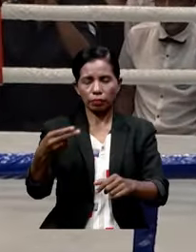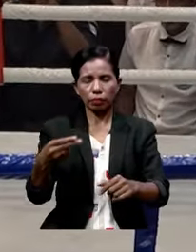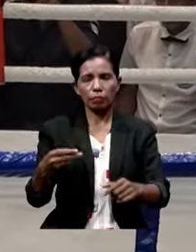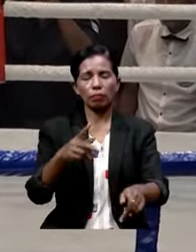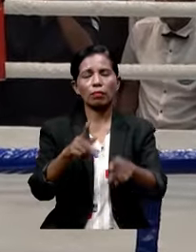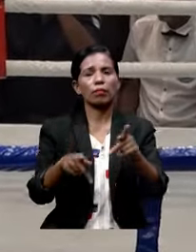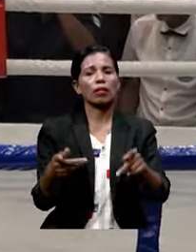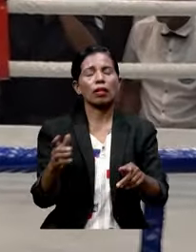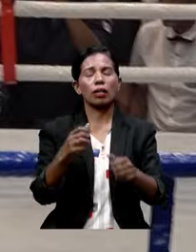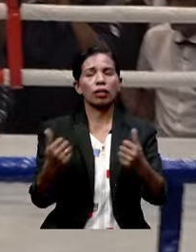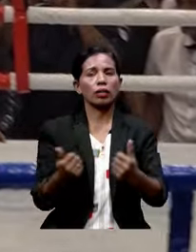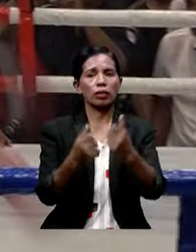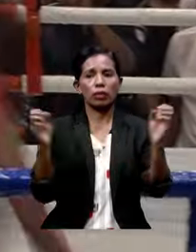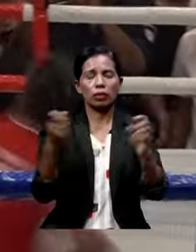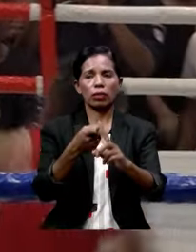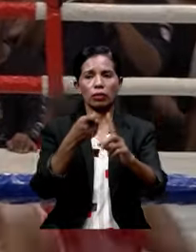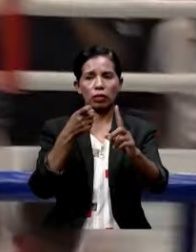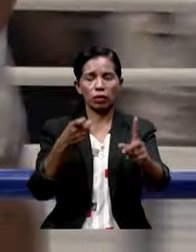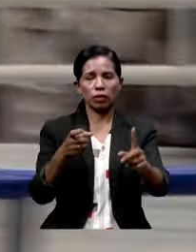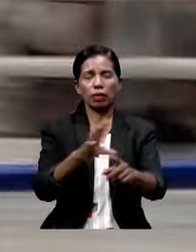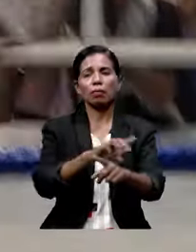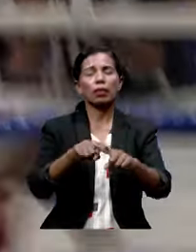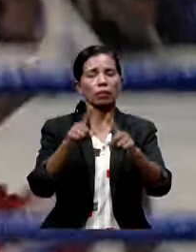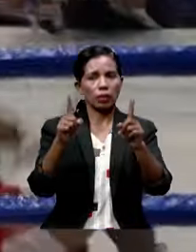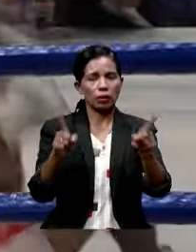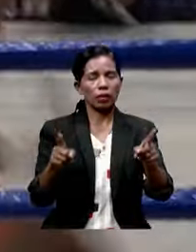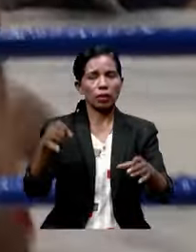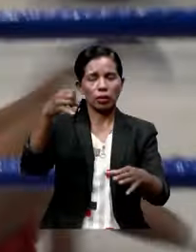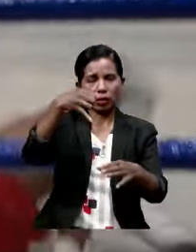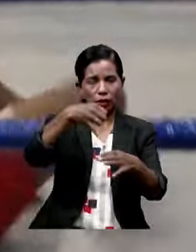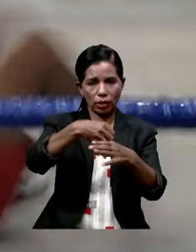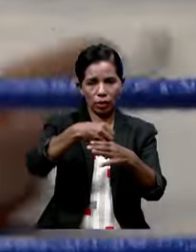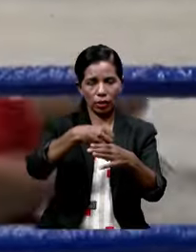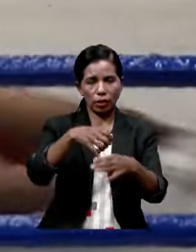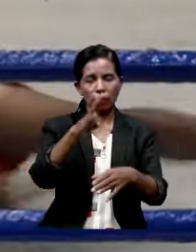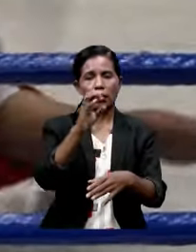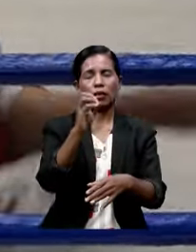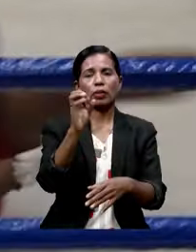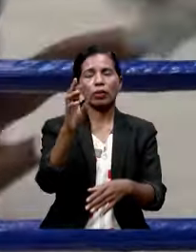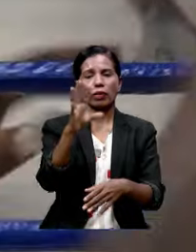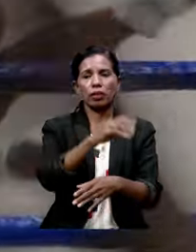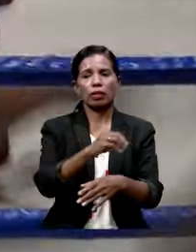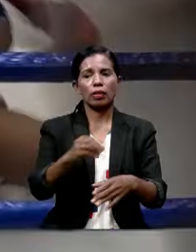bocista Hirakne, Laos Mai Rússia, bocista profissional de, mas B inclui bocista Amadora Balun,